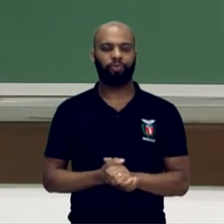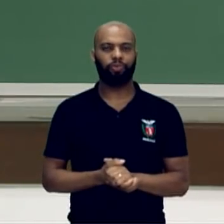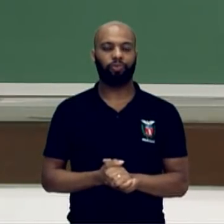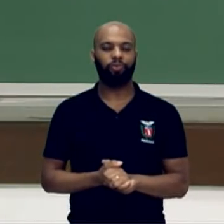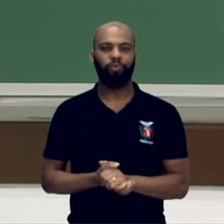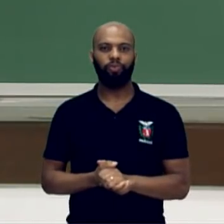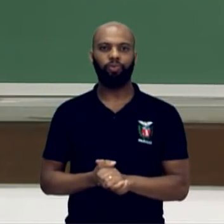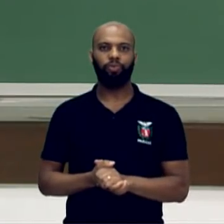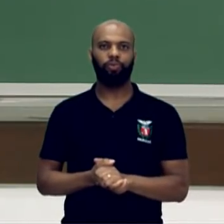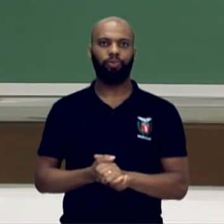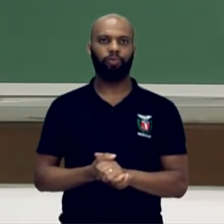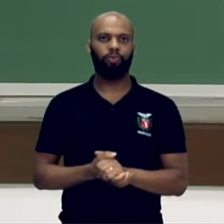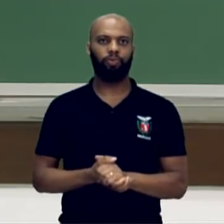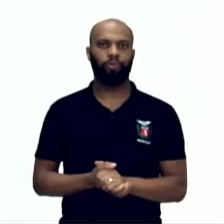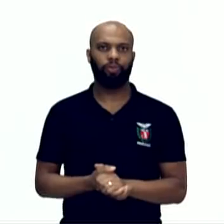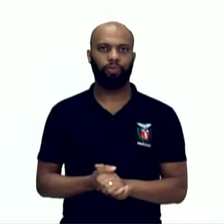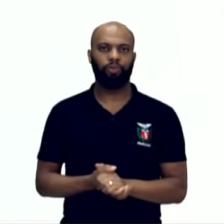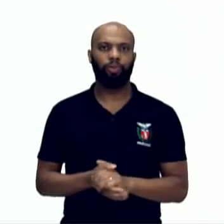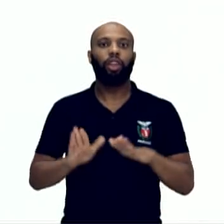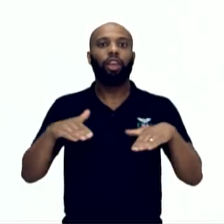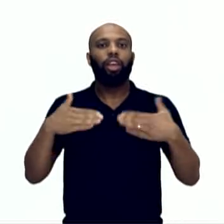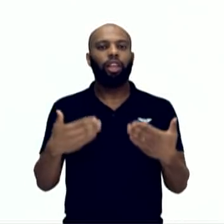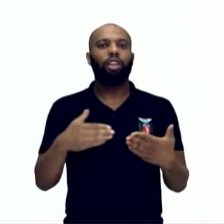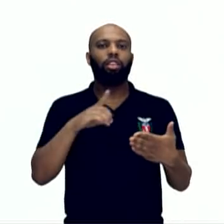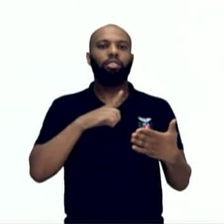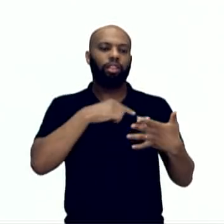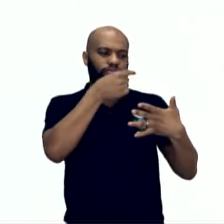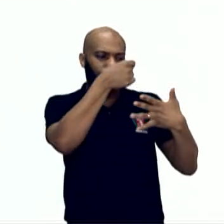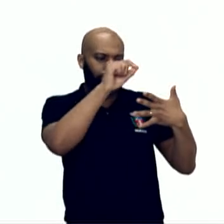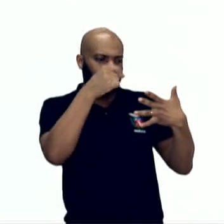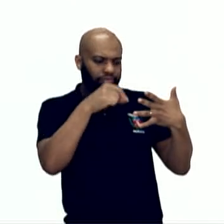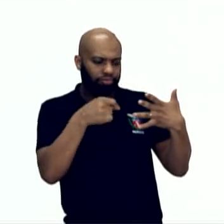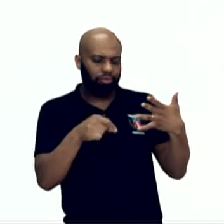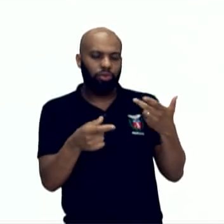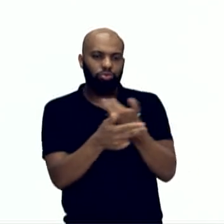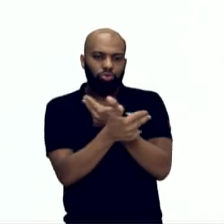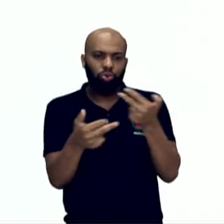Vamos lá? Olhe só. Então, elementos verbais. O que